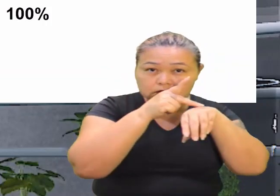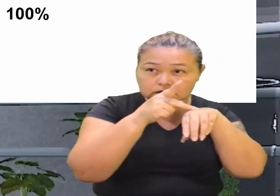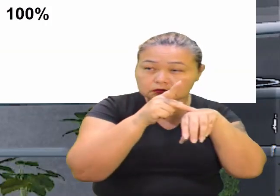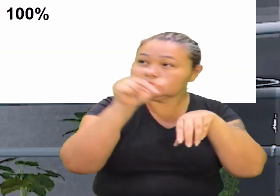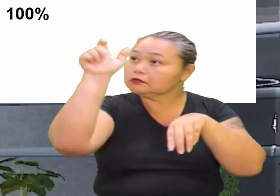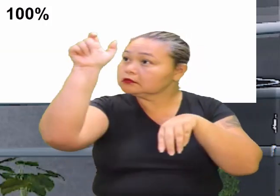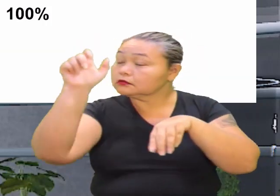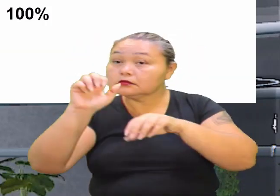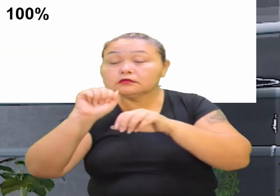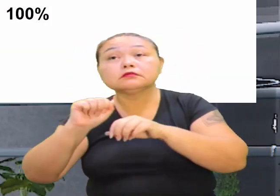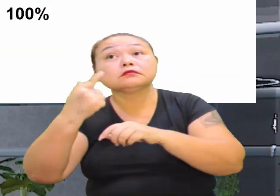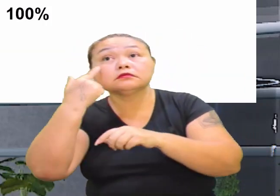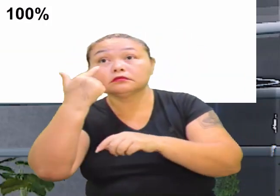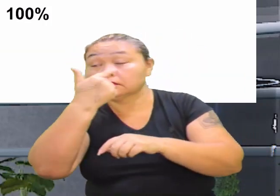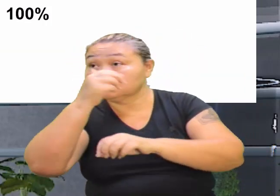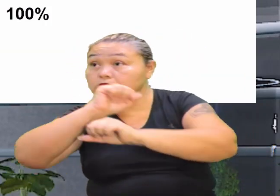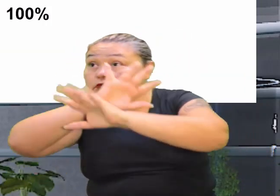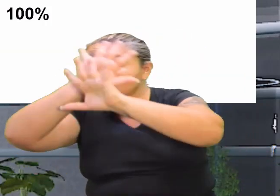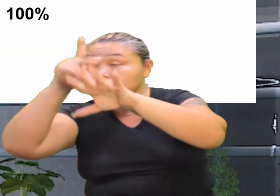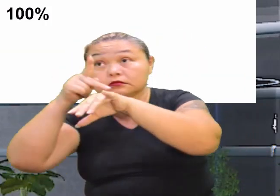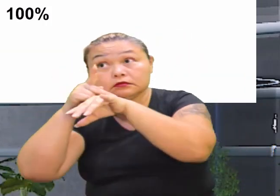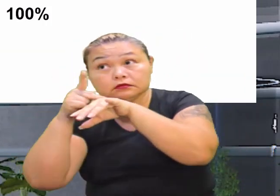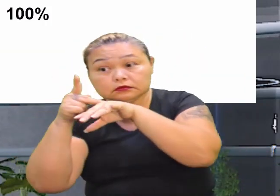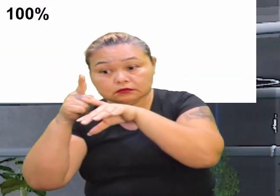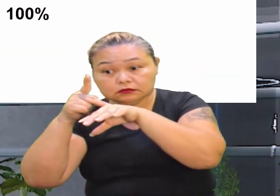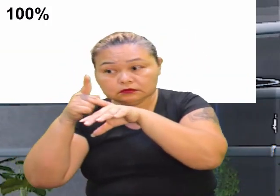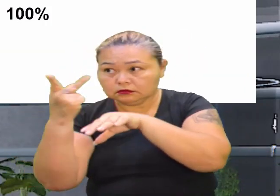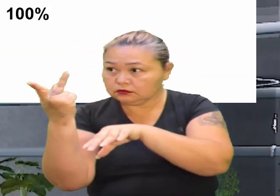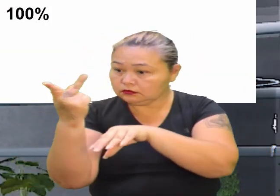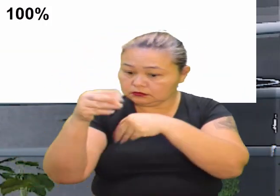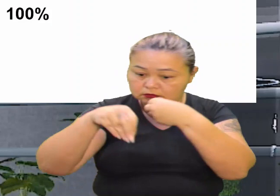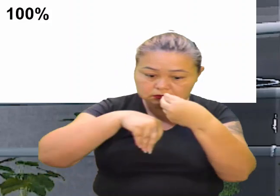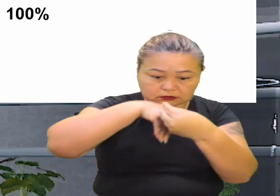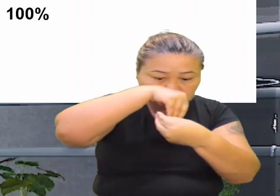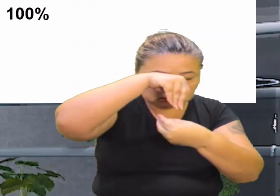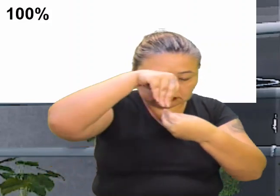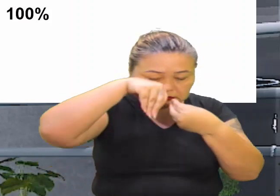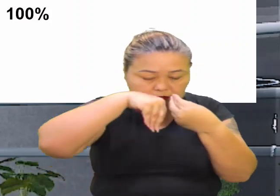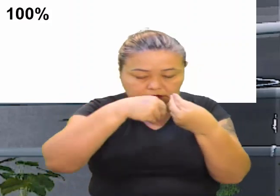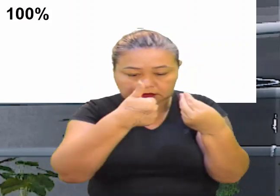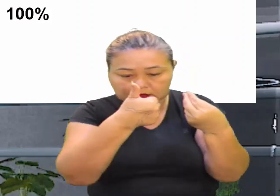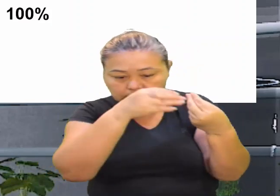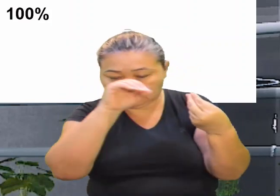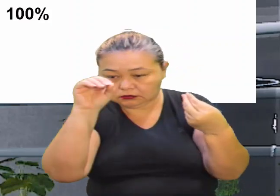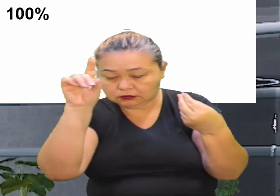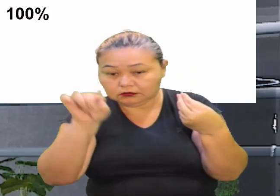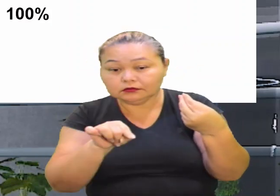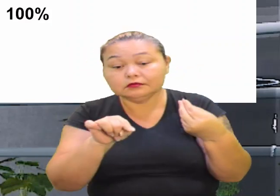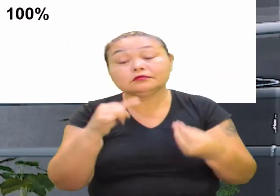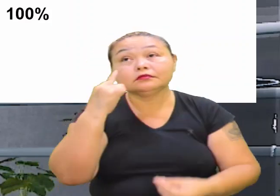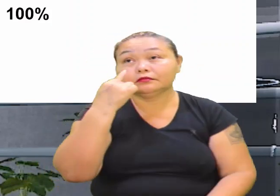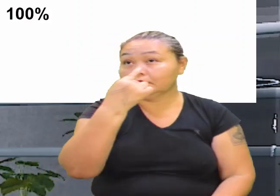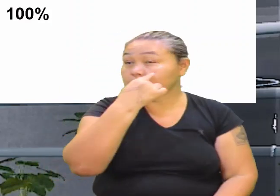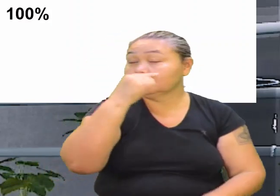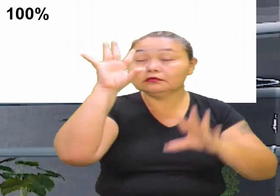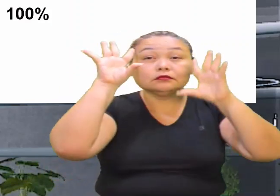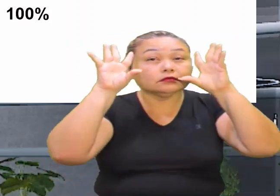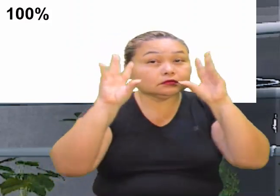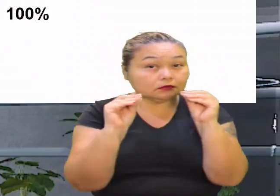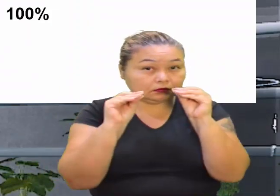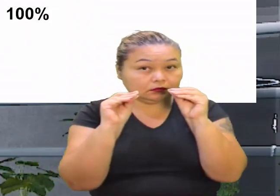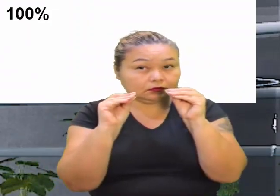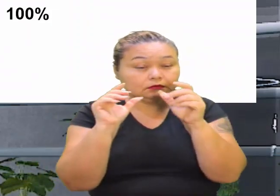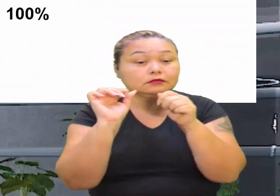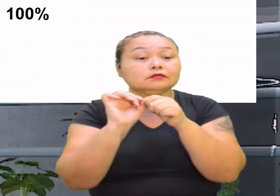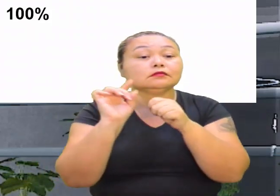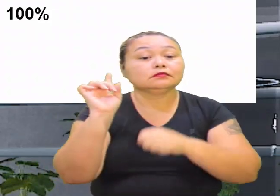de olho claro, puro, quando eu cruzo, 100% dá olho escuro. E quando eu